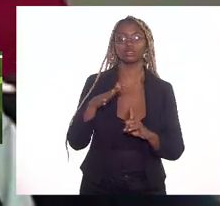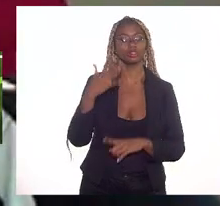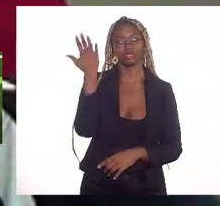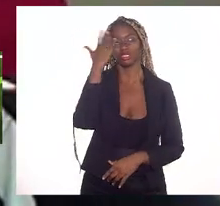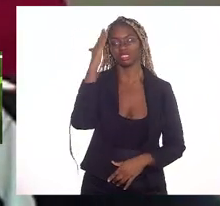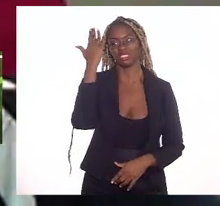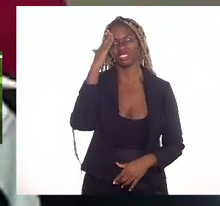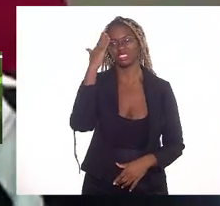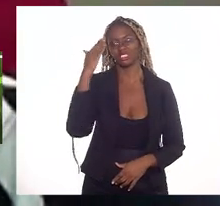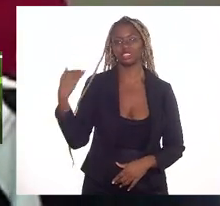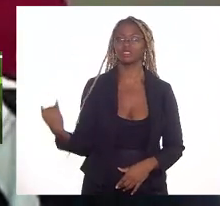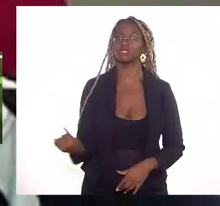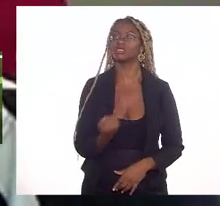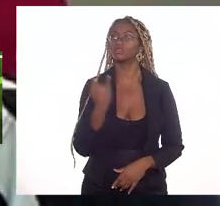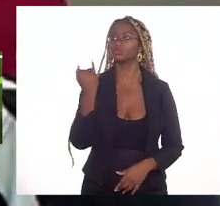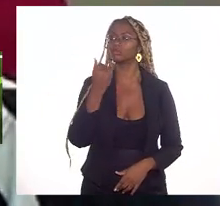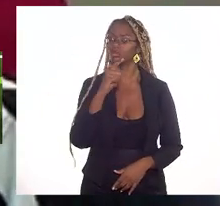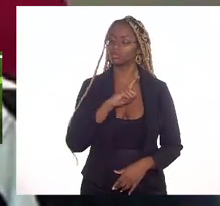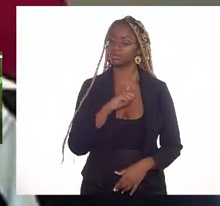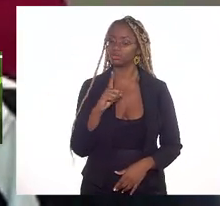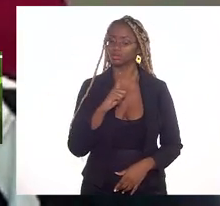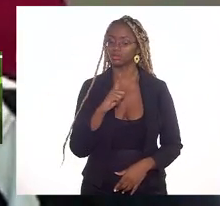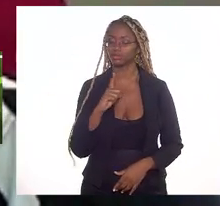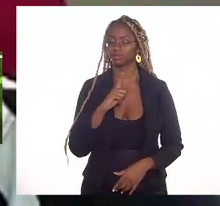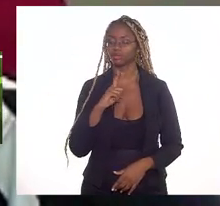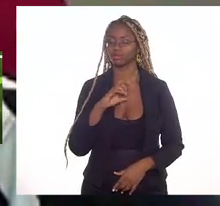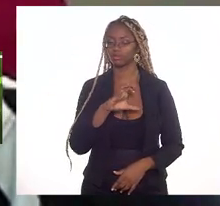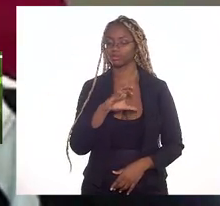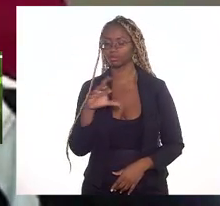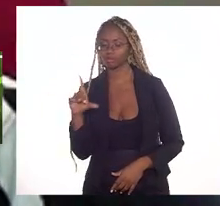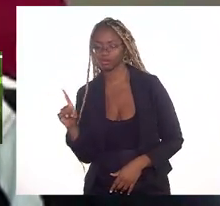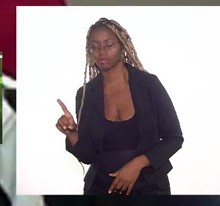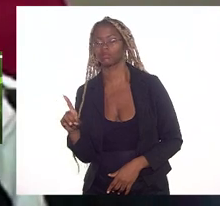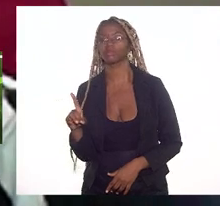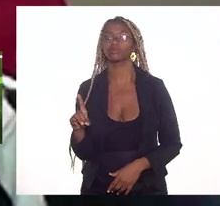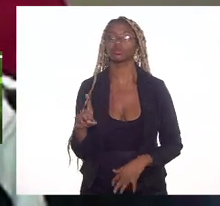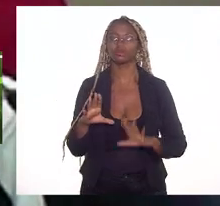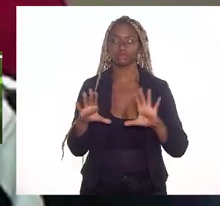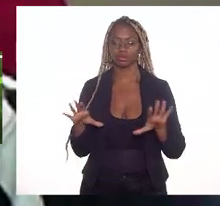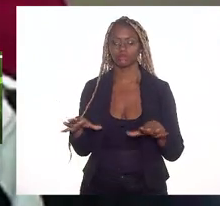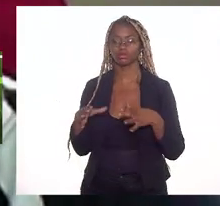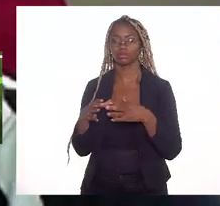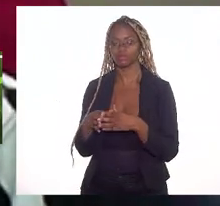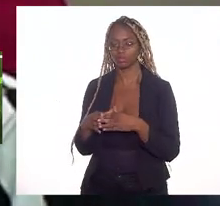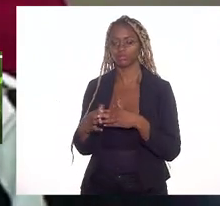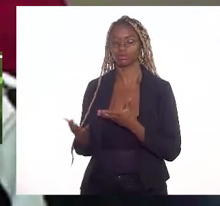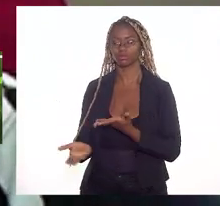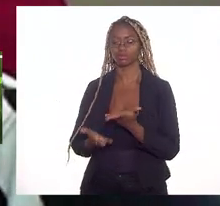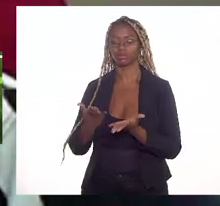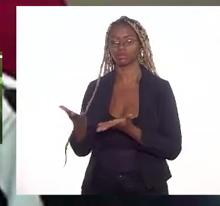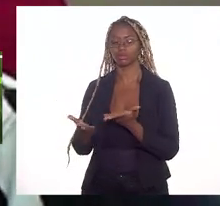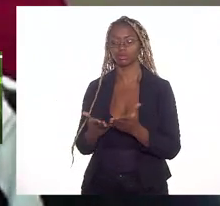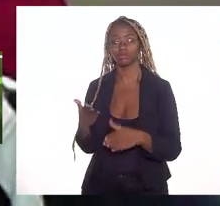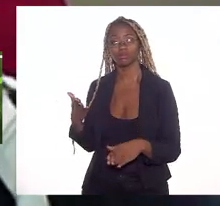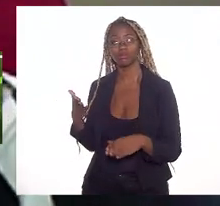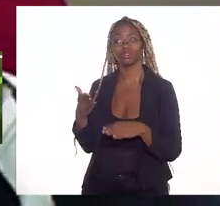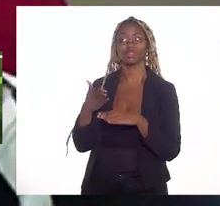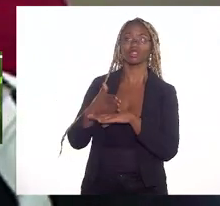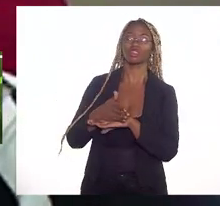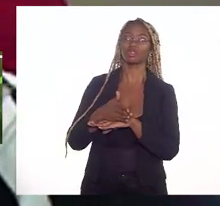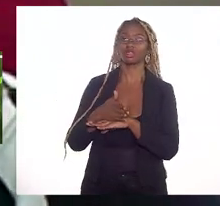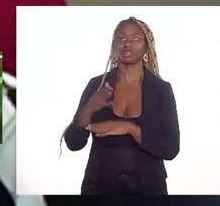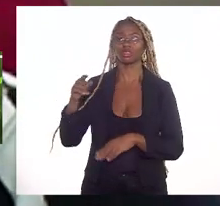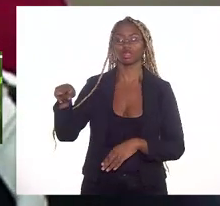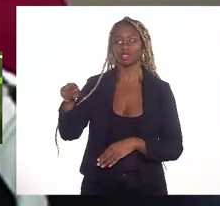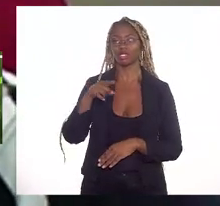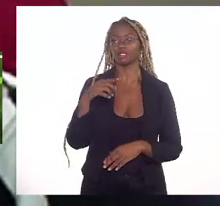entendeu da importância de ter uma coordenadoria, um comitê de atendimento, uma porta de entrada para